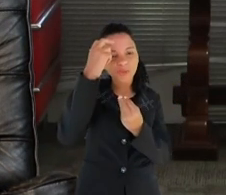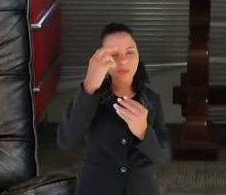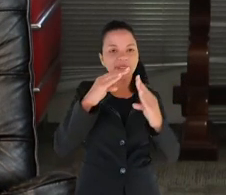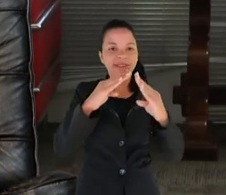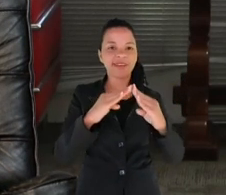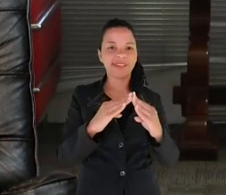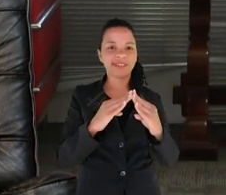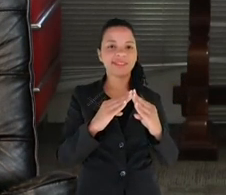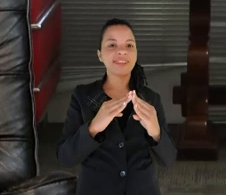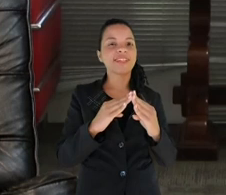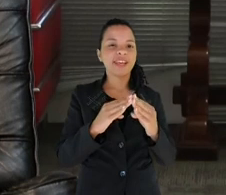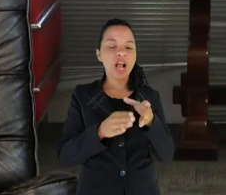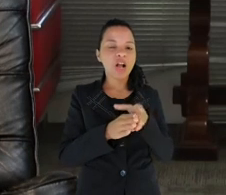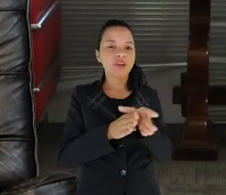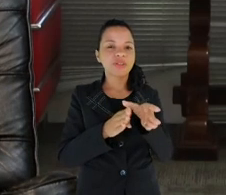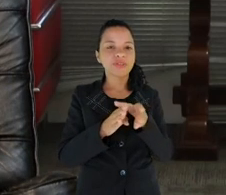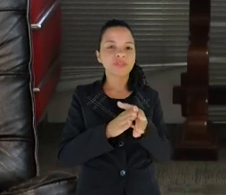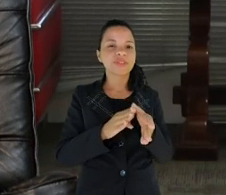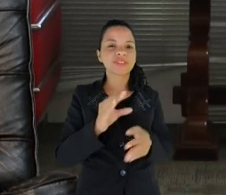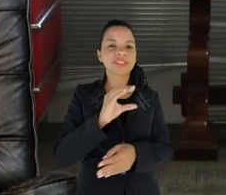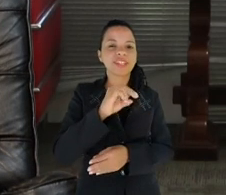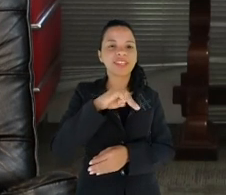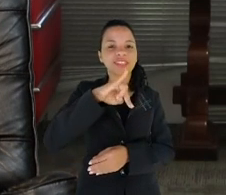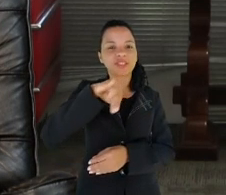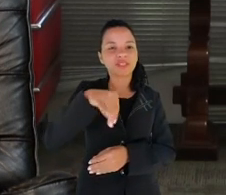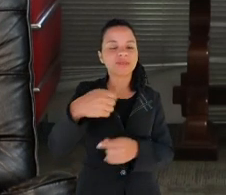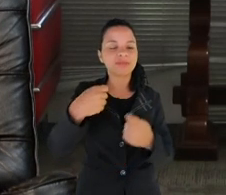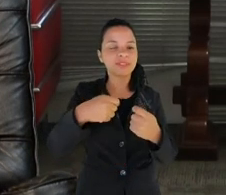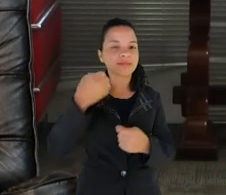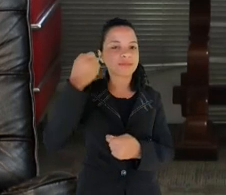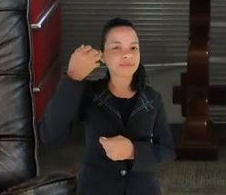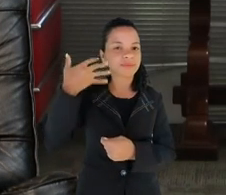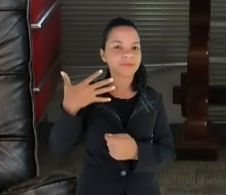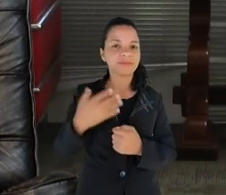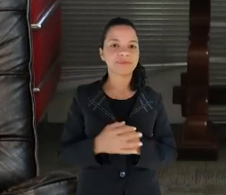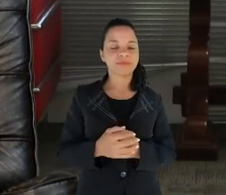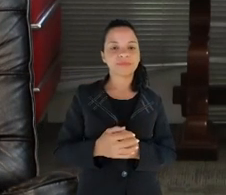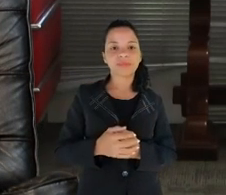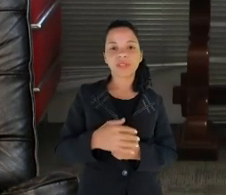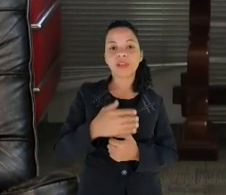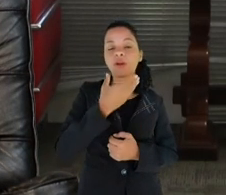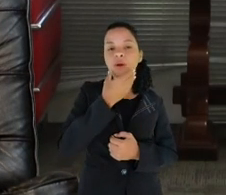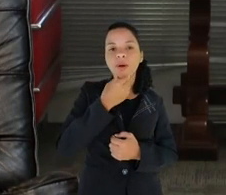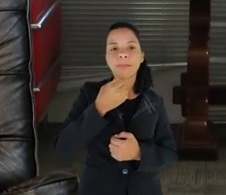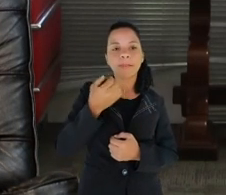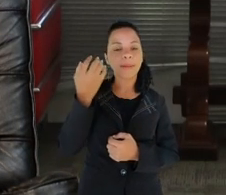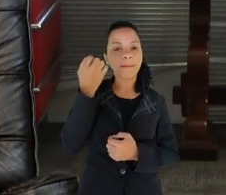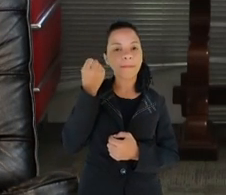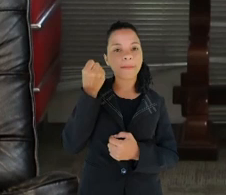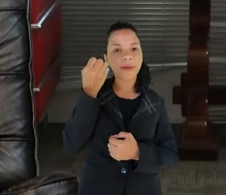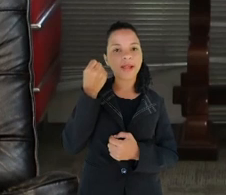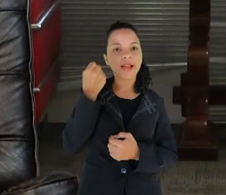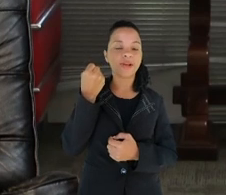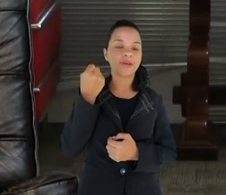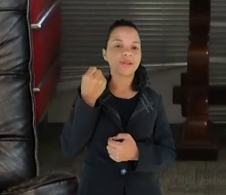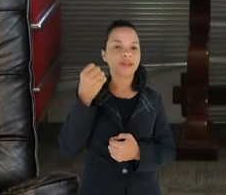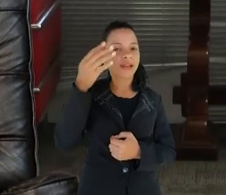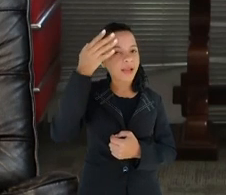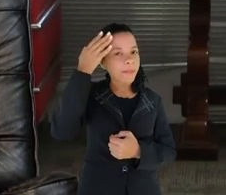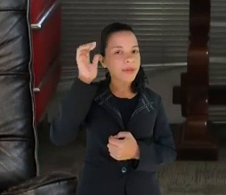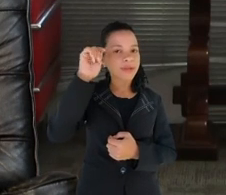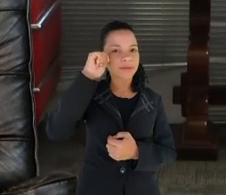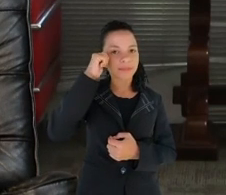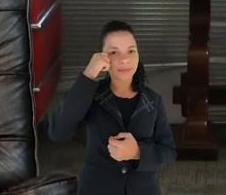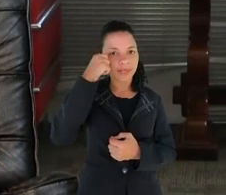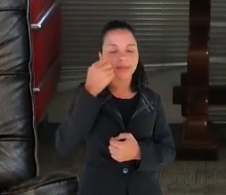Nacional de Justiça, farei minha audiodescrição. Sou um homem branco, cabelo preto, uso óculos, tenho barba, estou vestindo